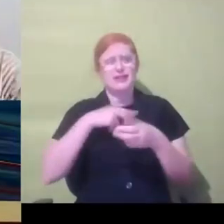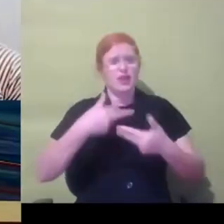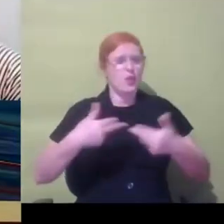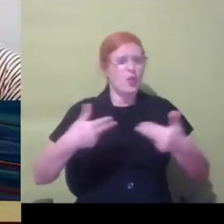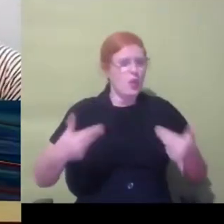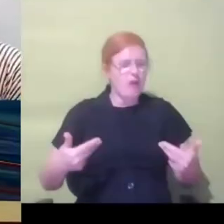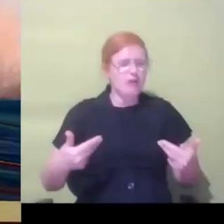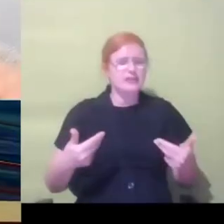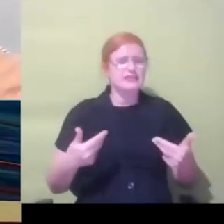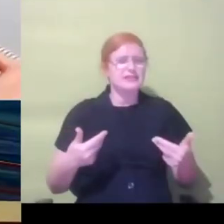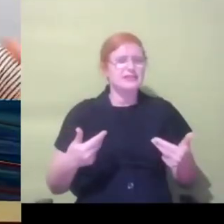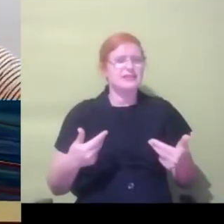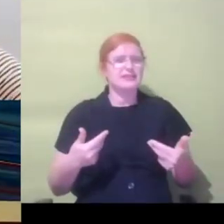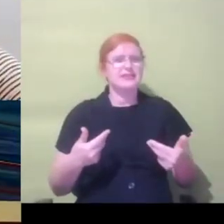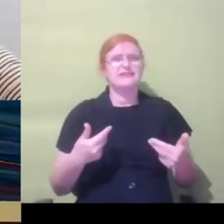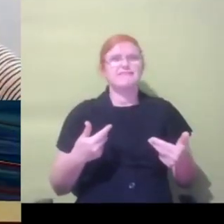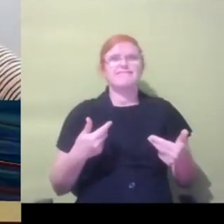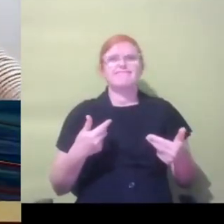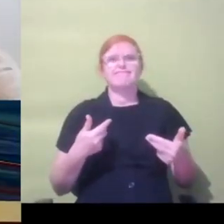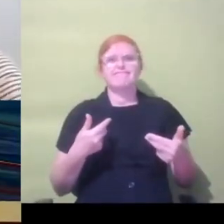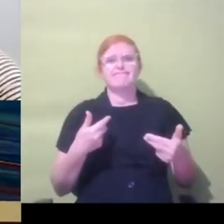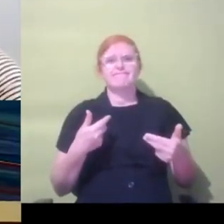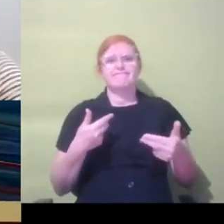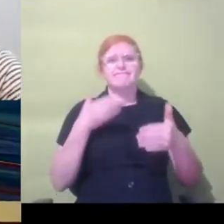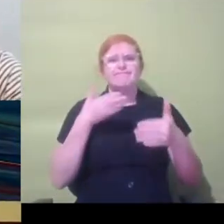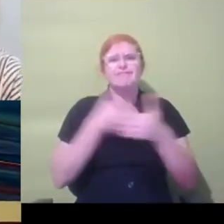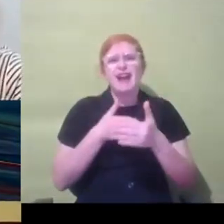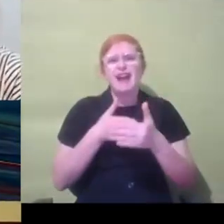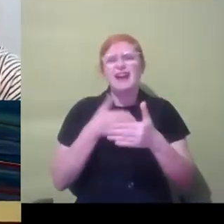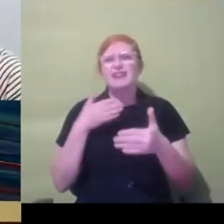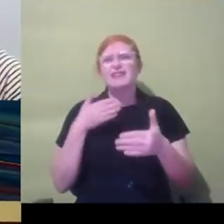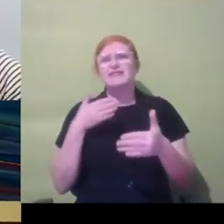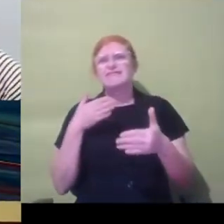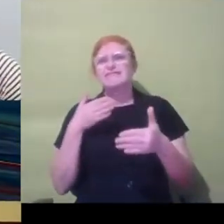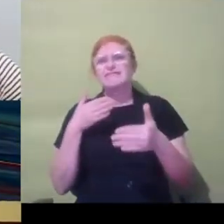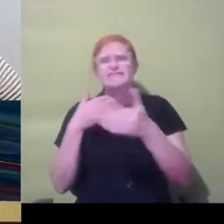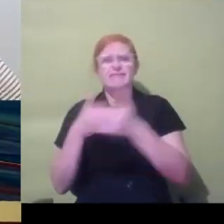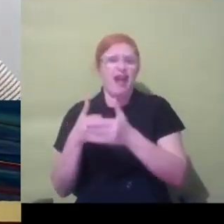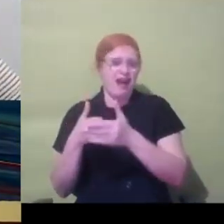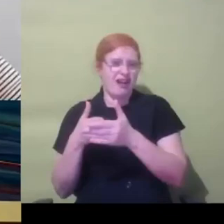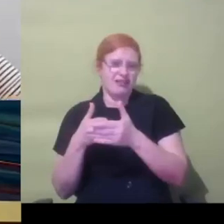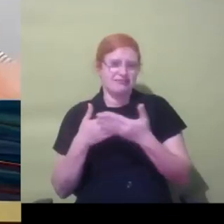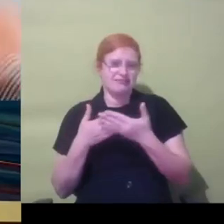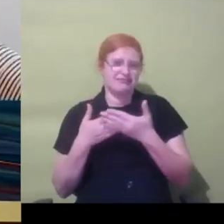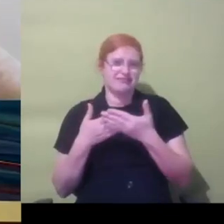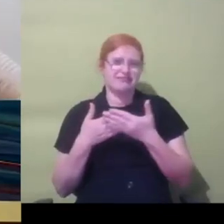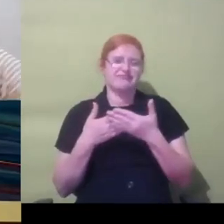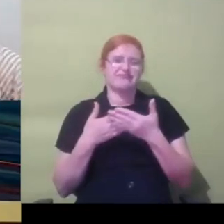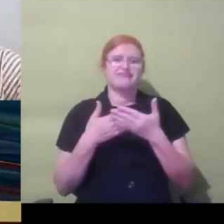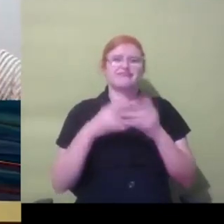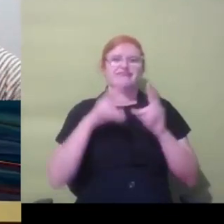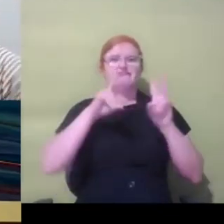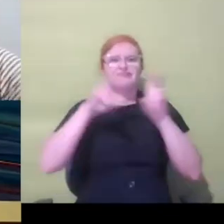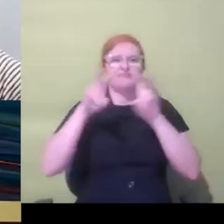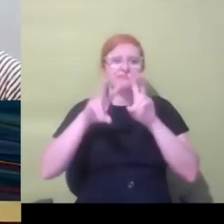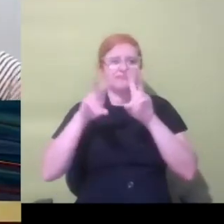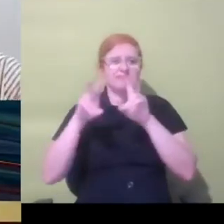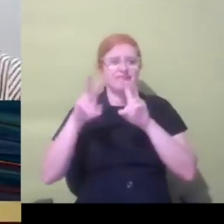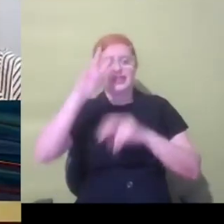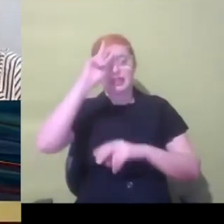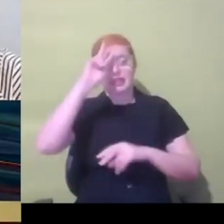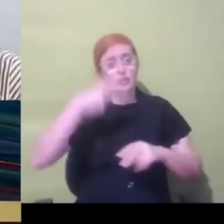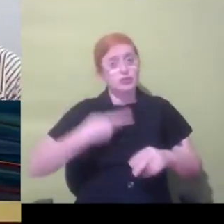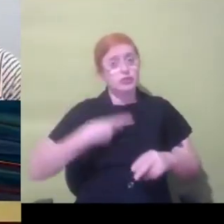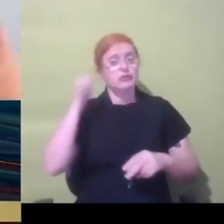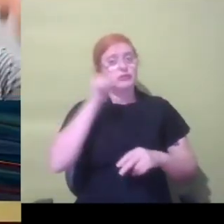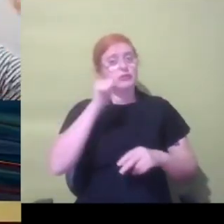que para meio que nessa segunda ou na terceira assim, jornada, que é se reconhecer enquanto mulher, reconhecer as